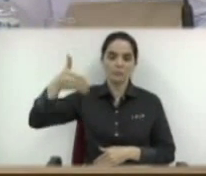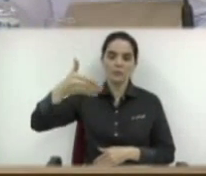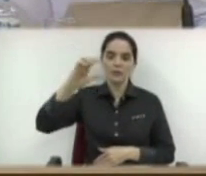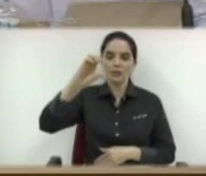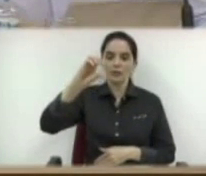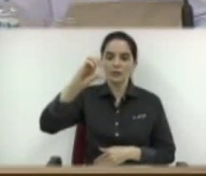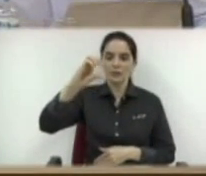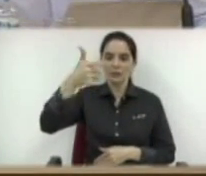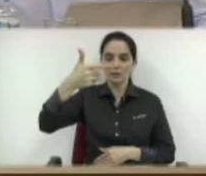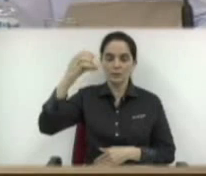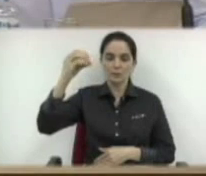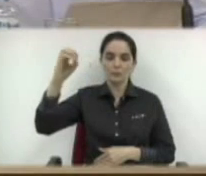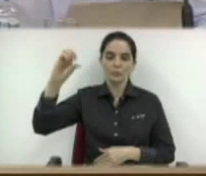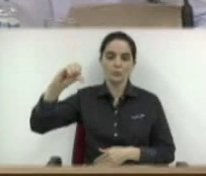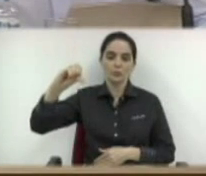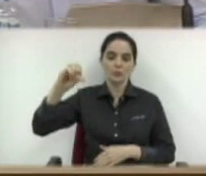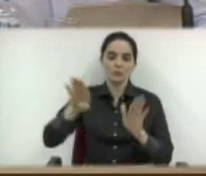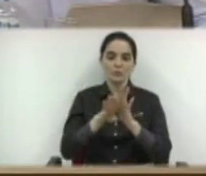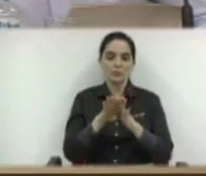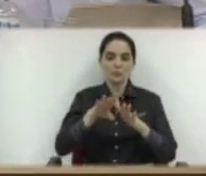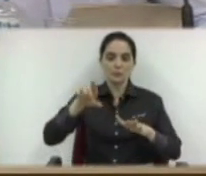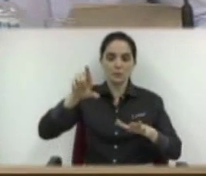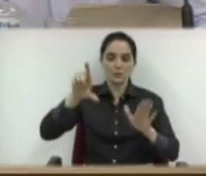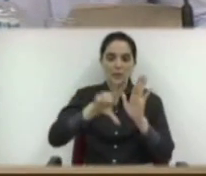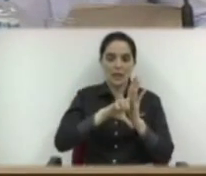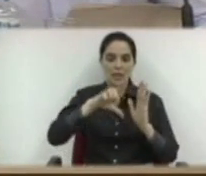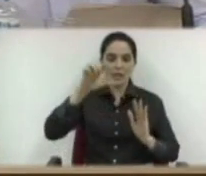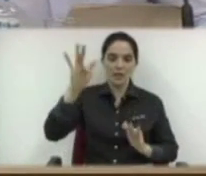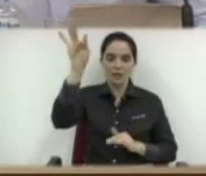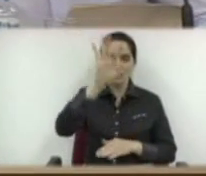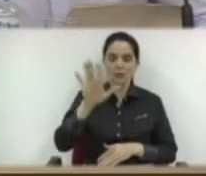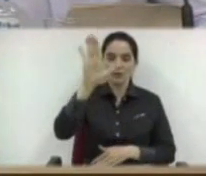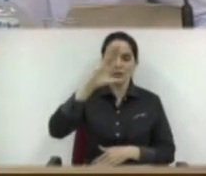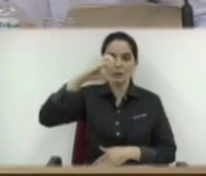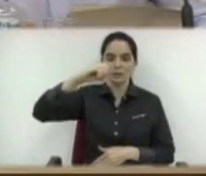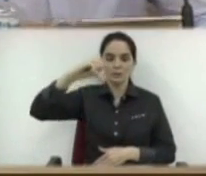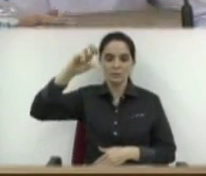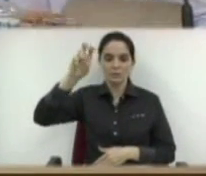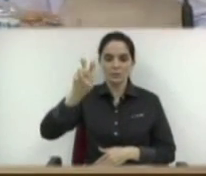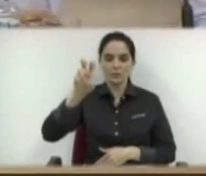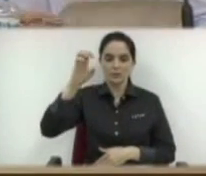12.009 de 2009 e a Lei Federal número